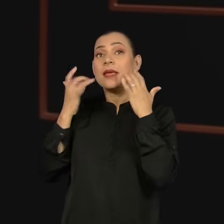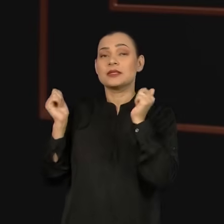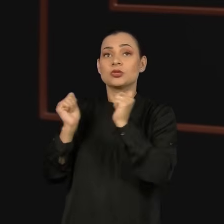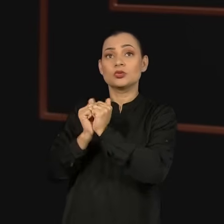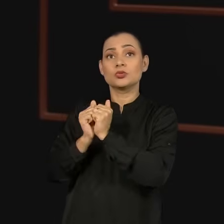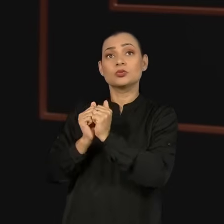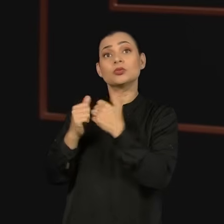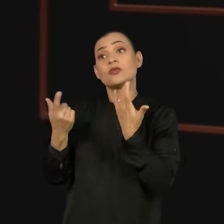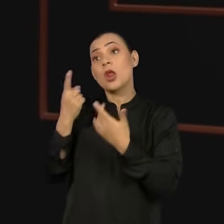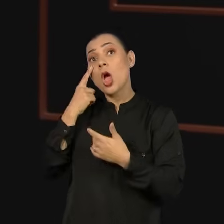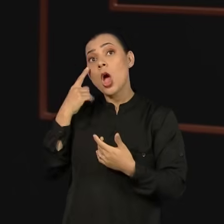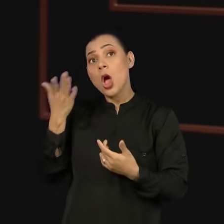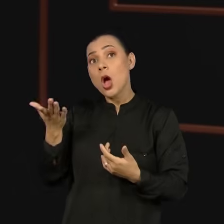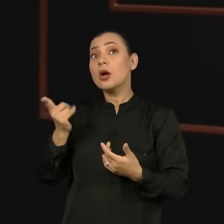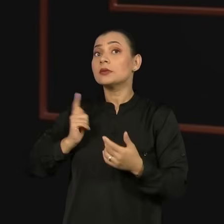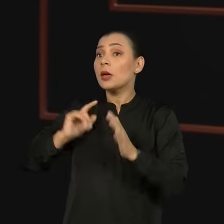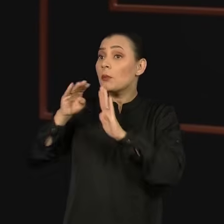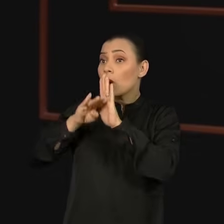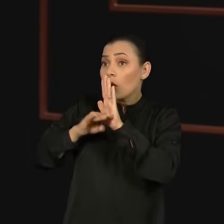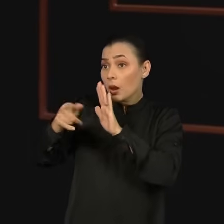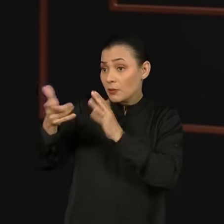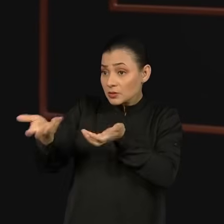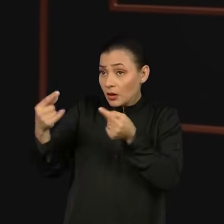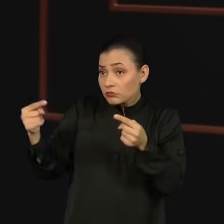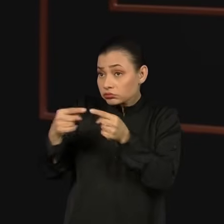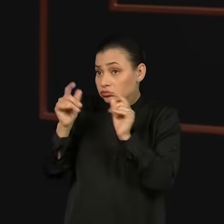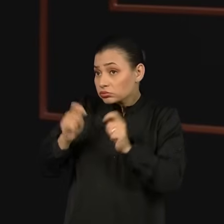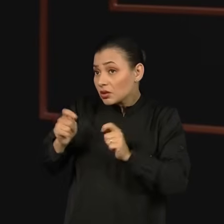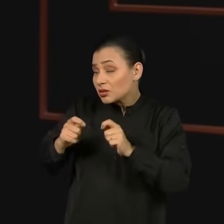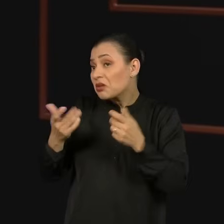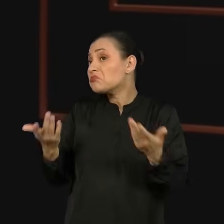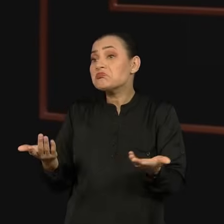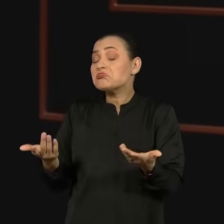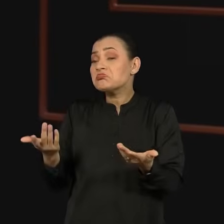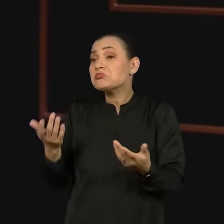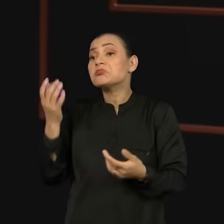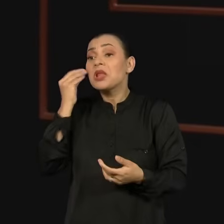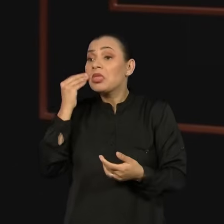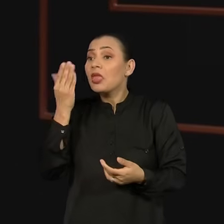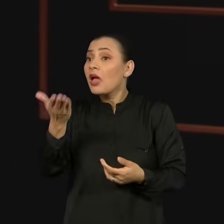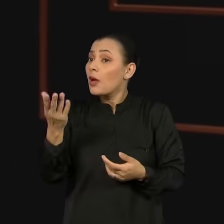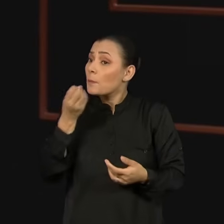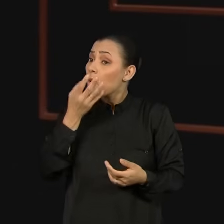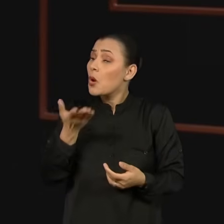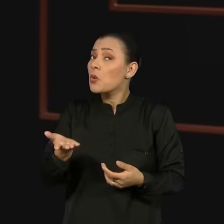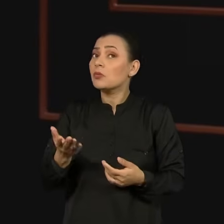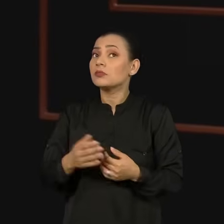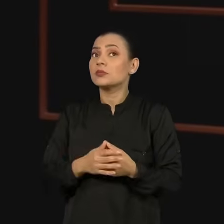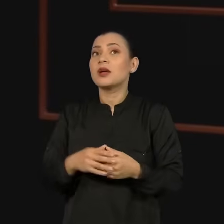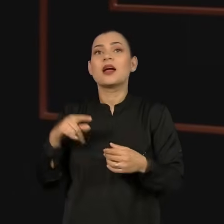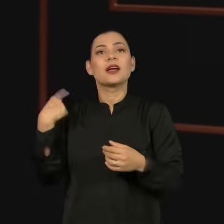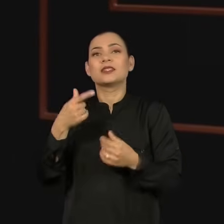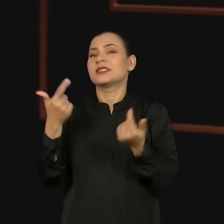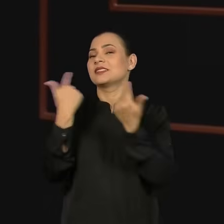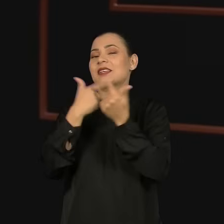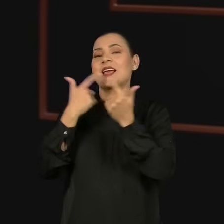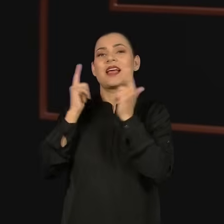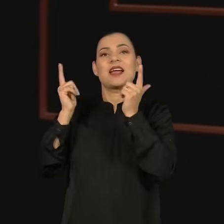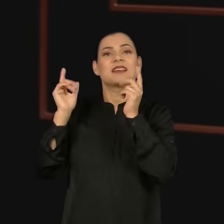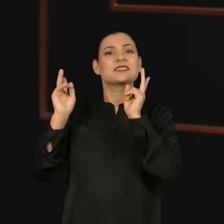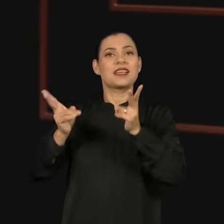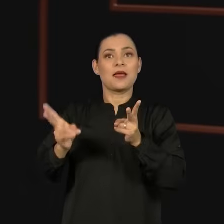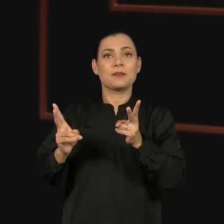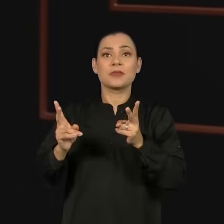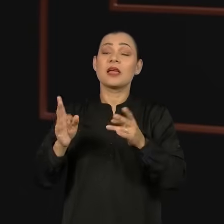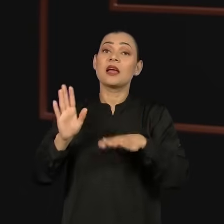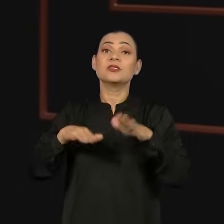Aí eu falei, olha, tem um programa lá, você não quer tentar? Que você, eu acho que é bom para fazer, porque a gente se divertia muito. Apesar da peça não